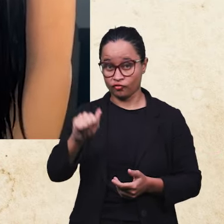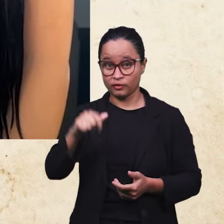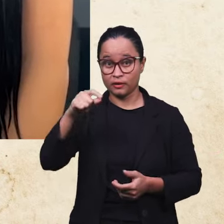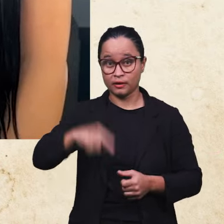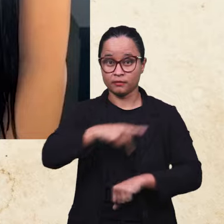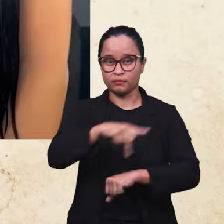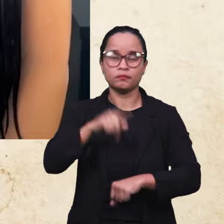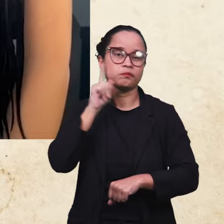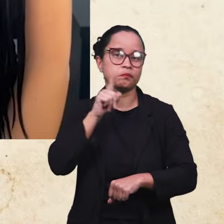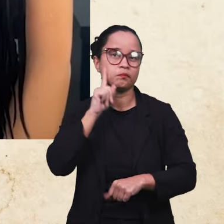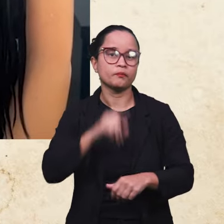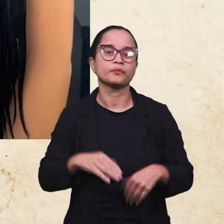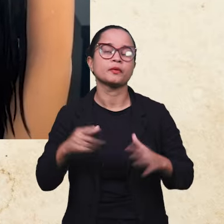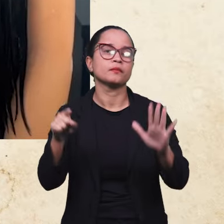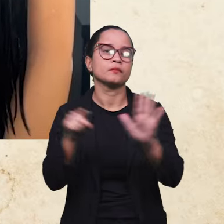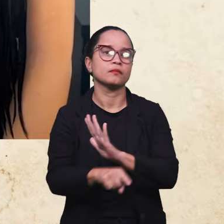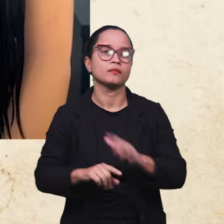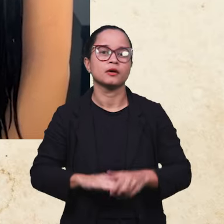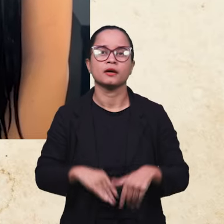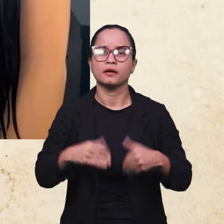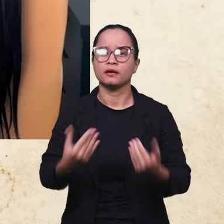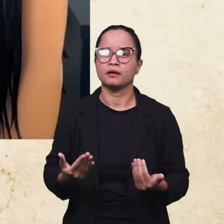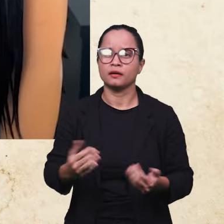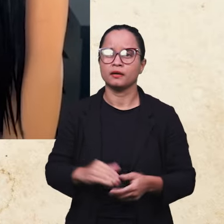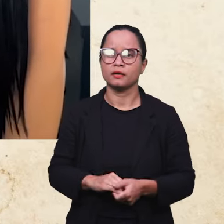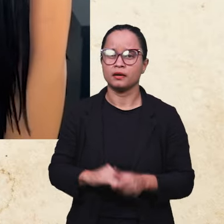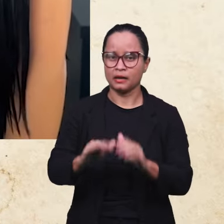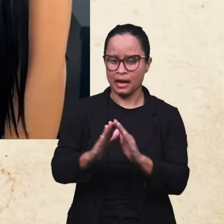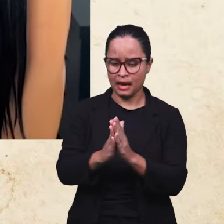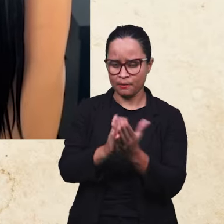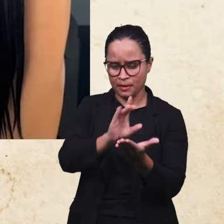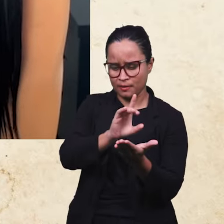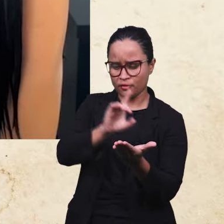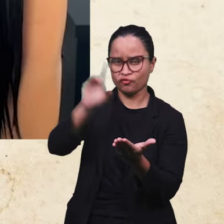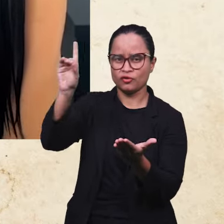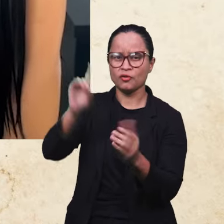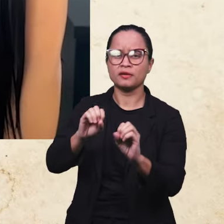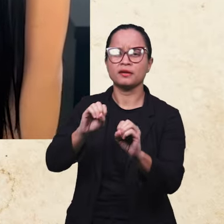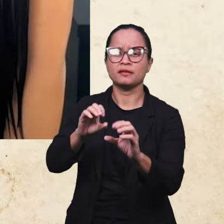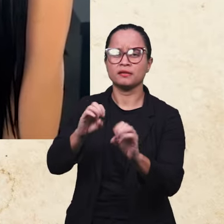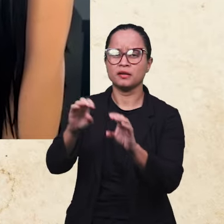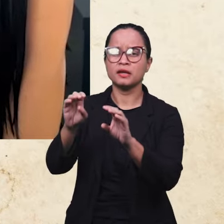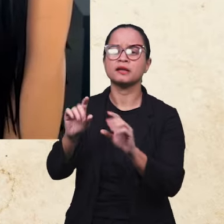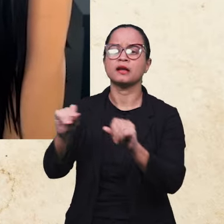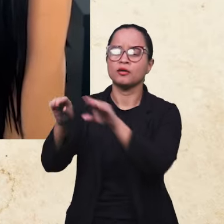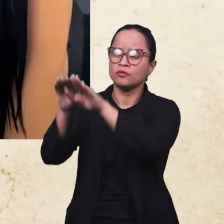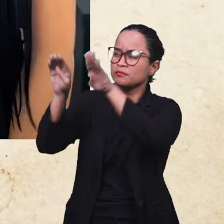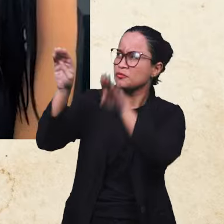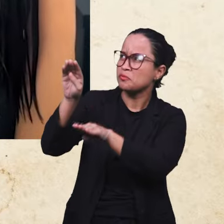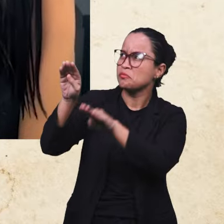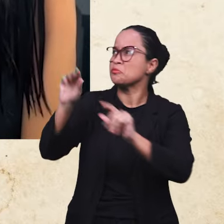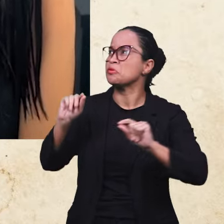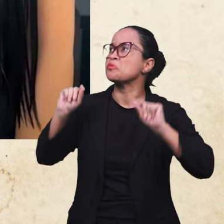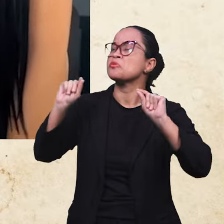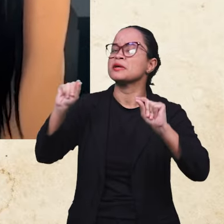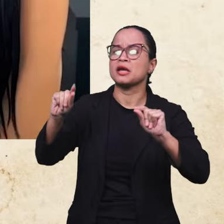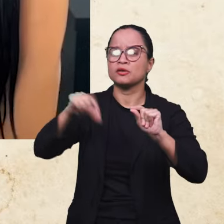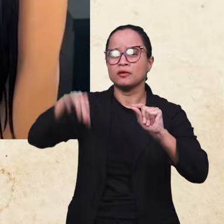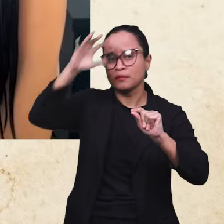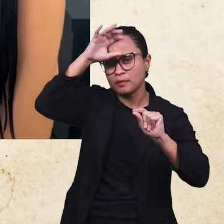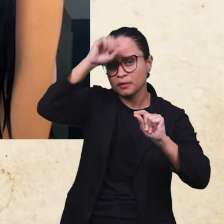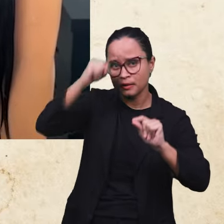e a minha pergunta é a seguinte: o que a Bíblia ensina sobre submissão? e como nós podemos entender e aplicar